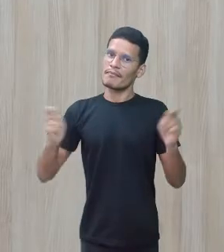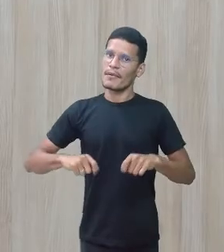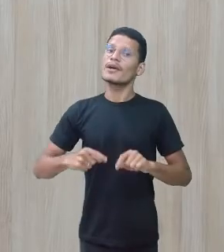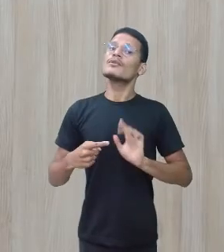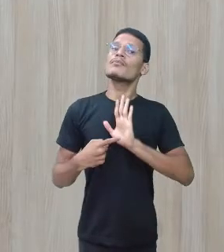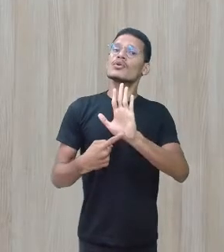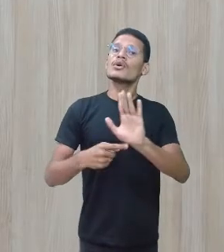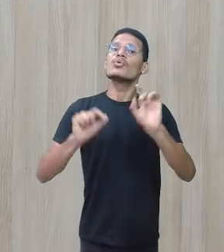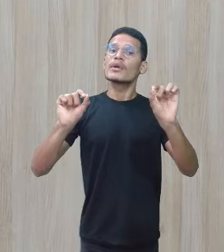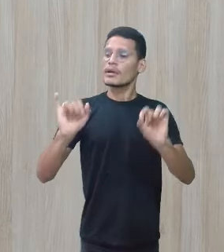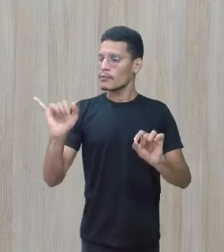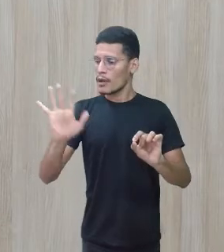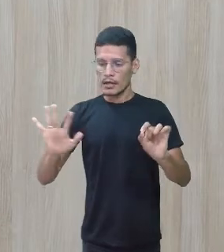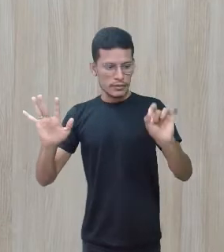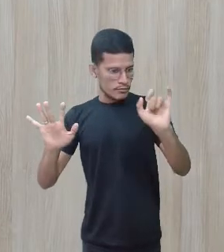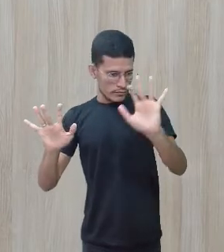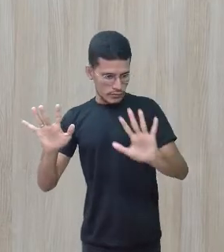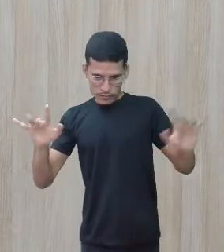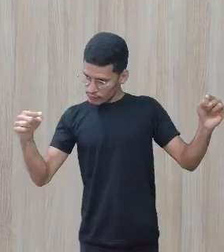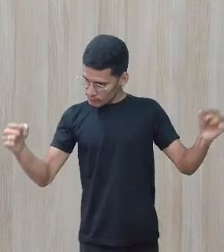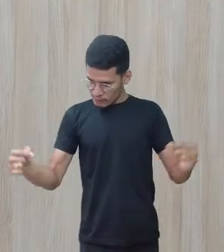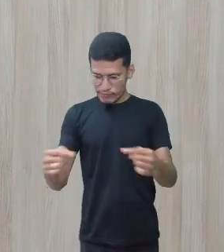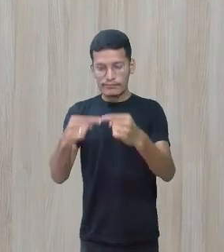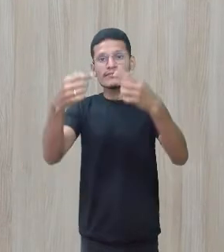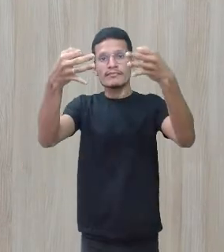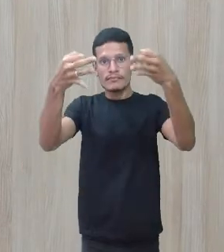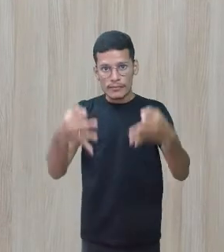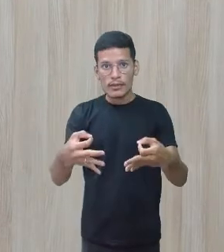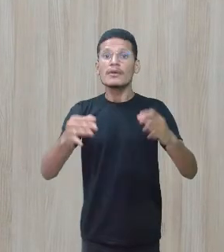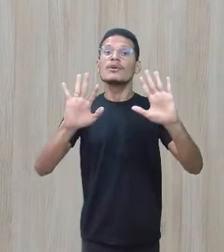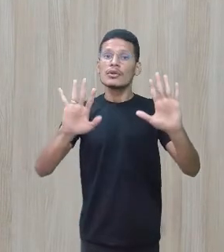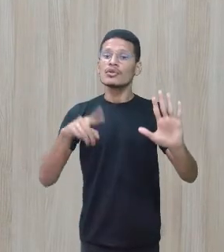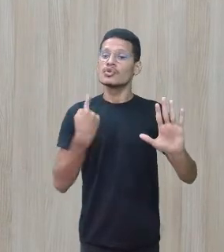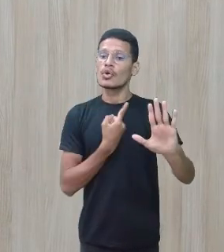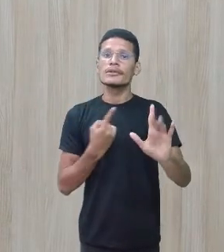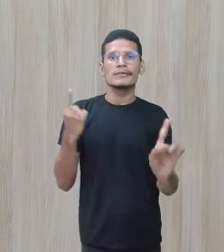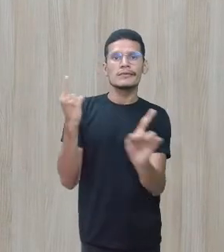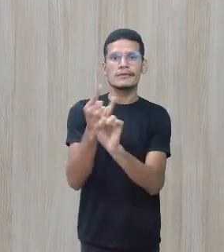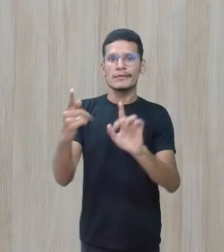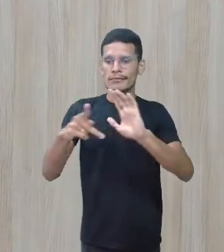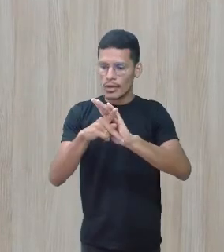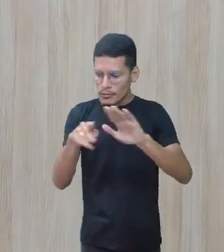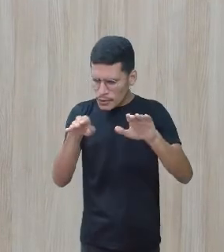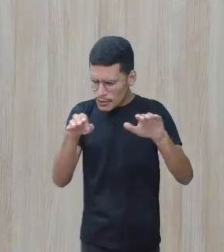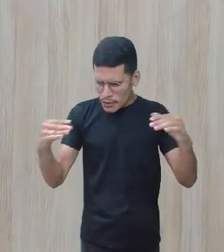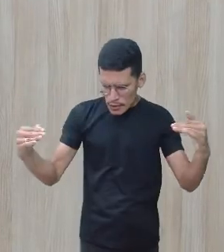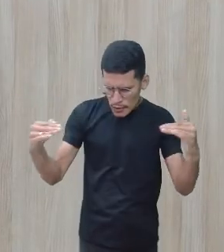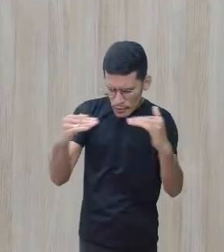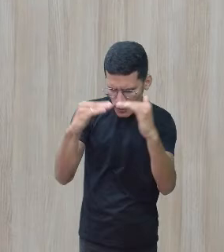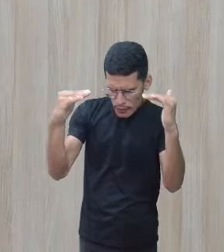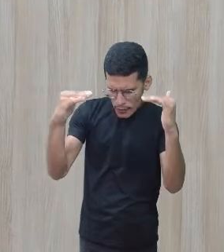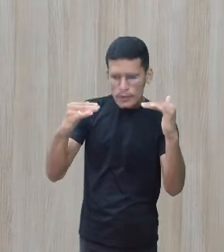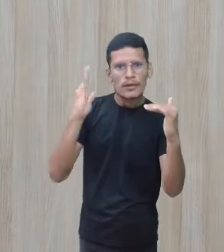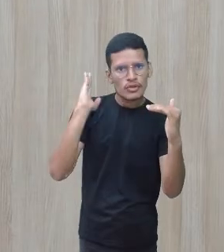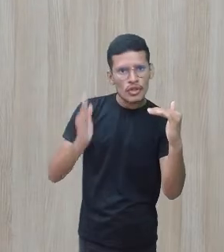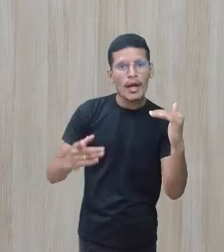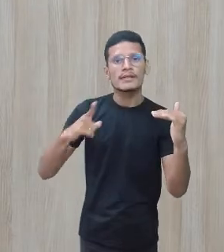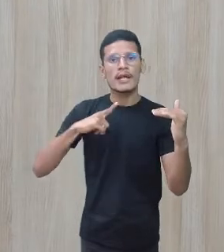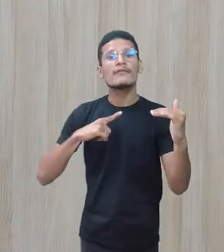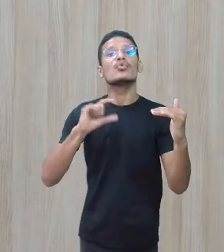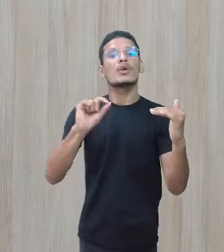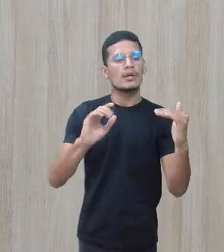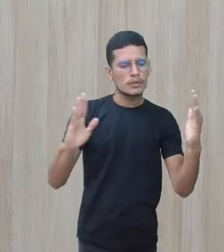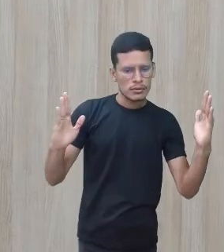dizer que essas figuras são sim semelhantes, que a gente achou a proporção entre essas figuras e houve uma redução